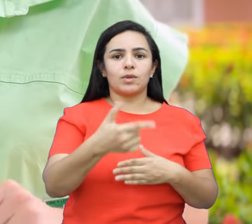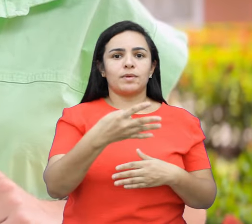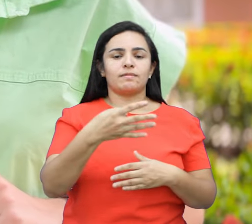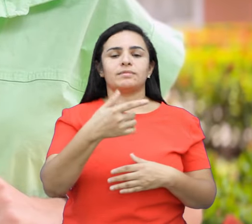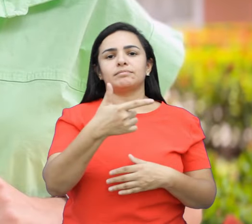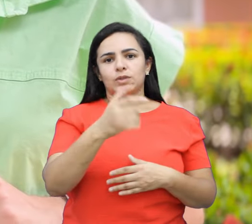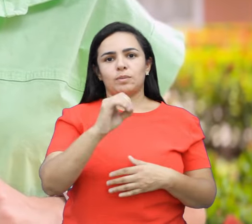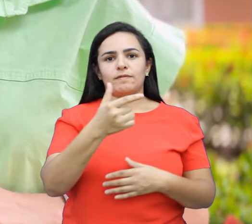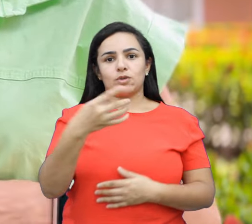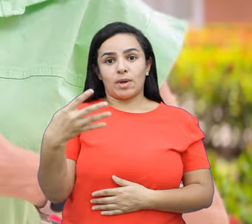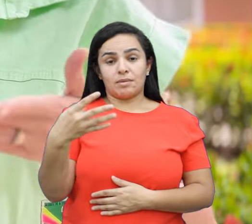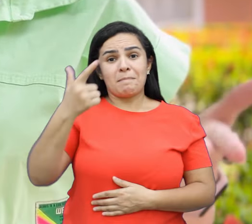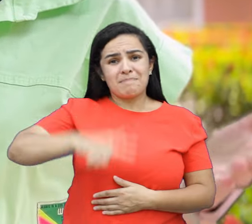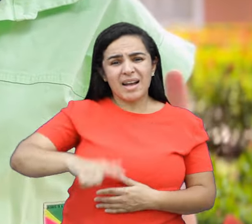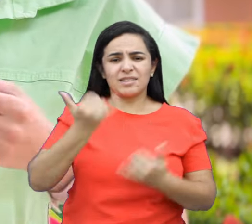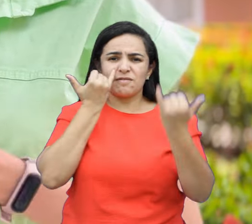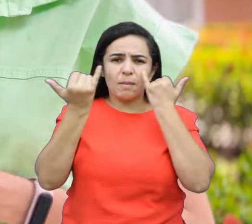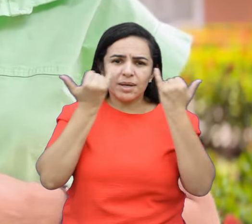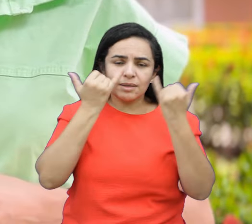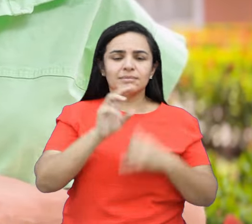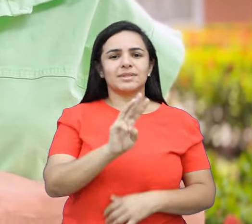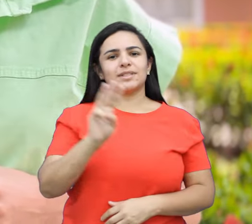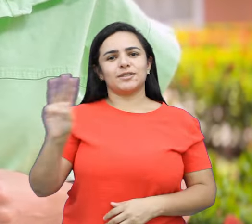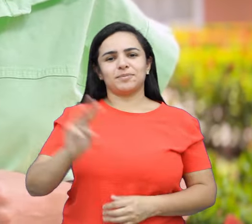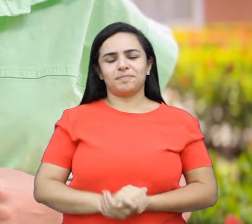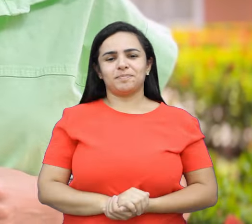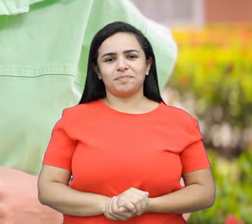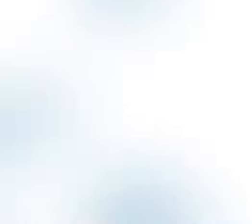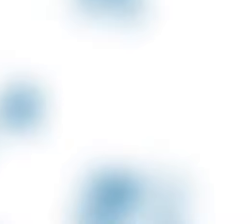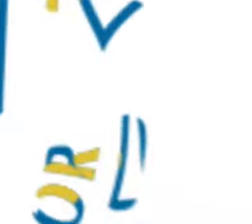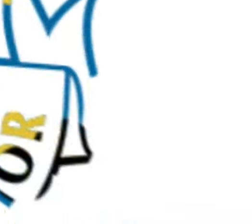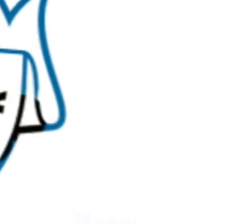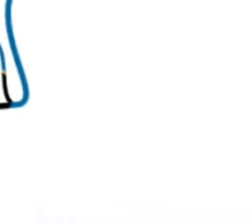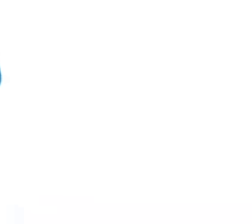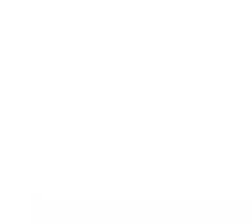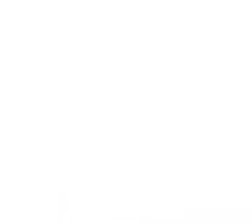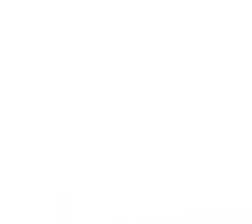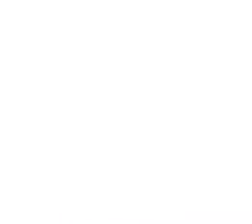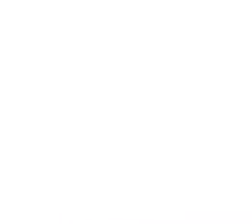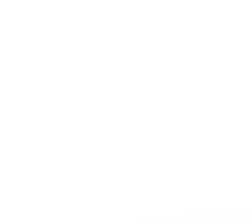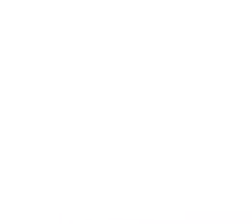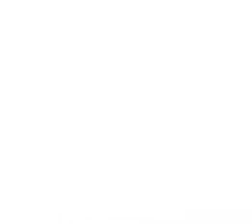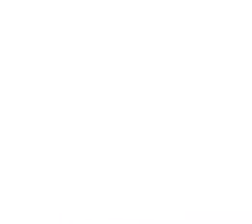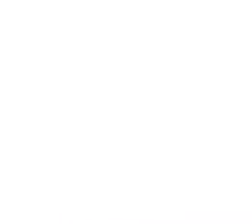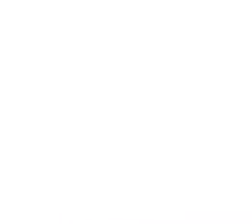pelo SUS ainda em 2024. Confira essas e outras notícias no nosso portal.